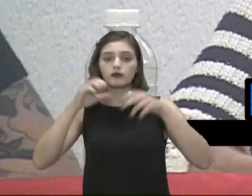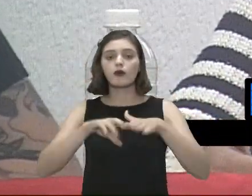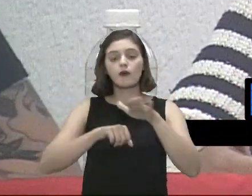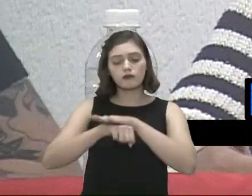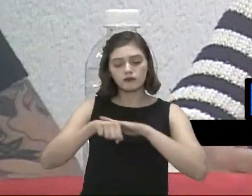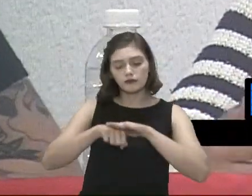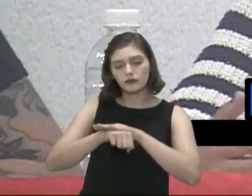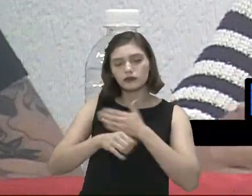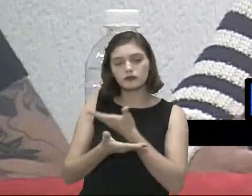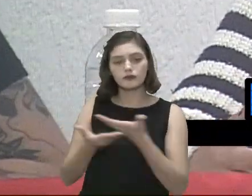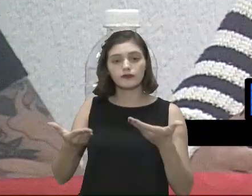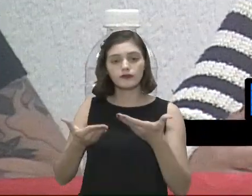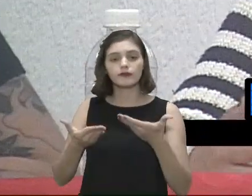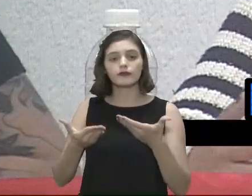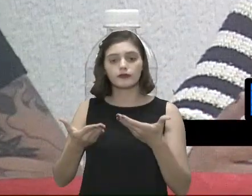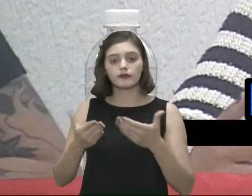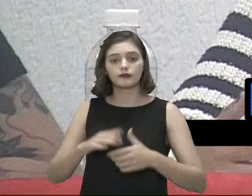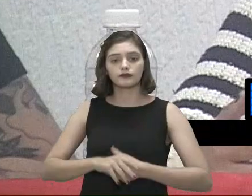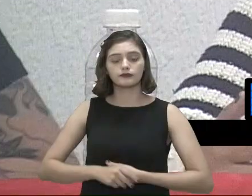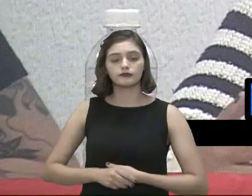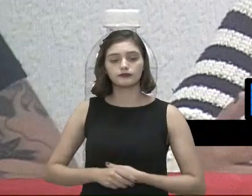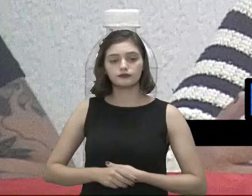sobre e alinhamos